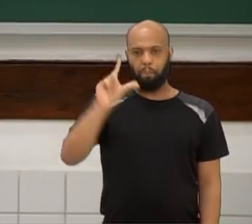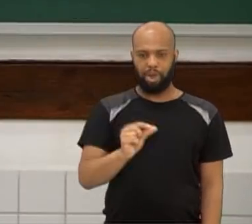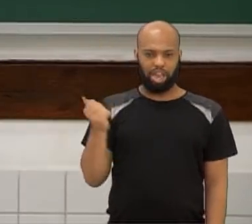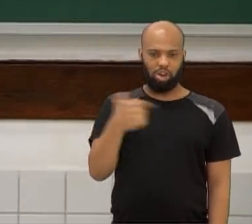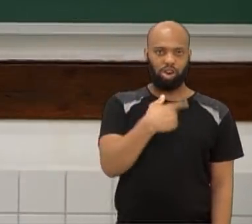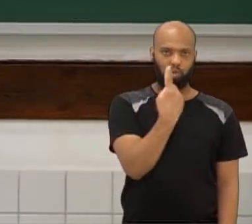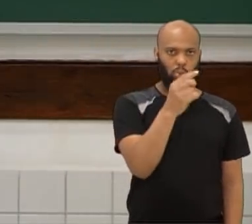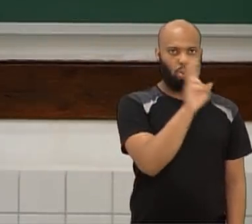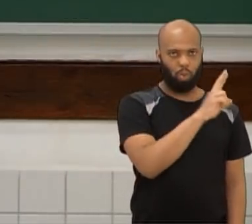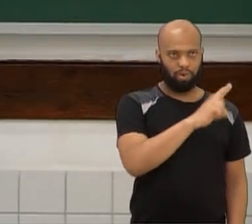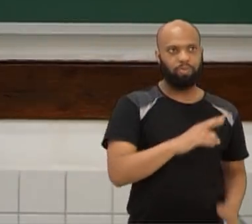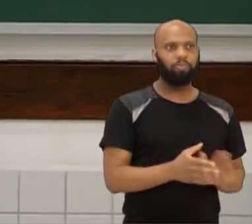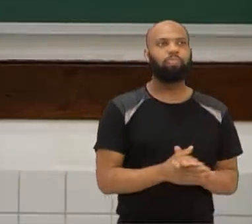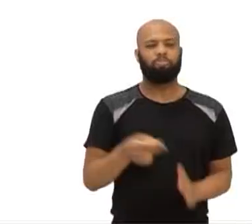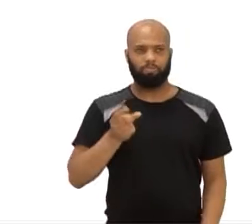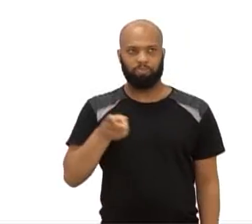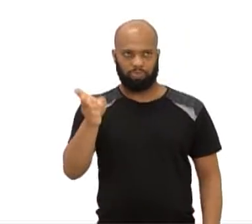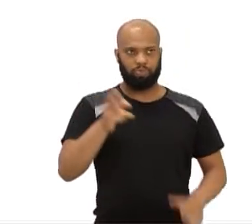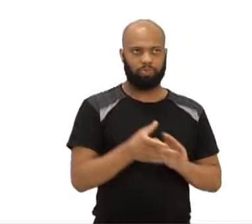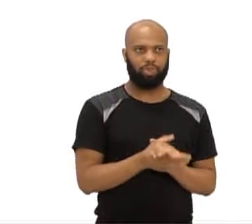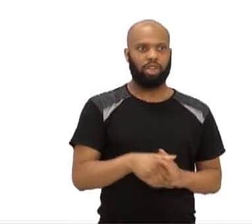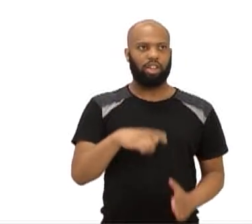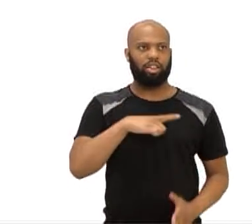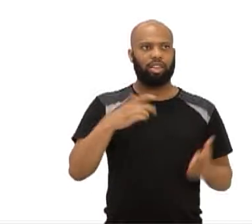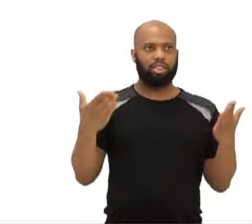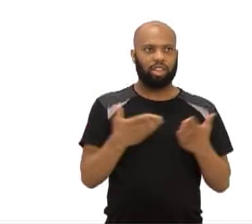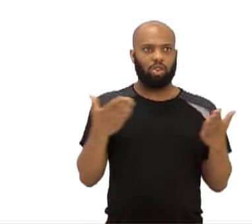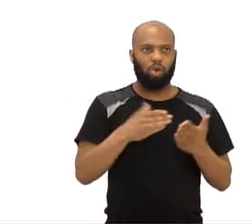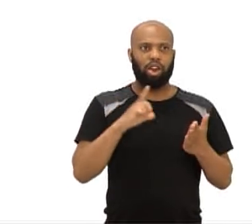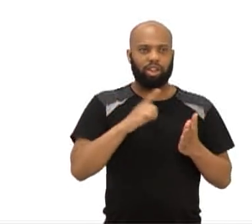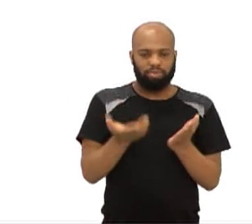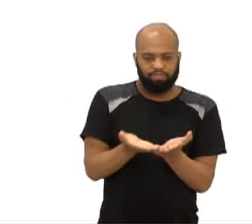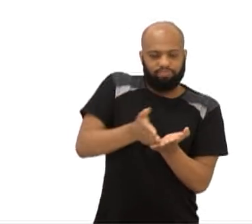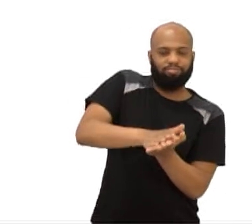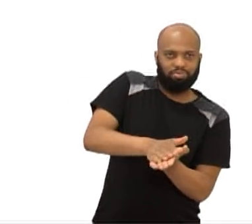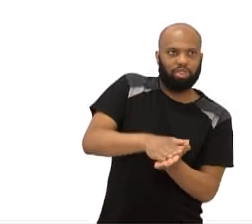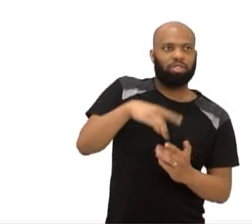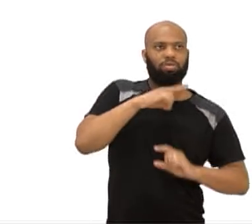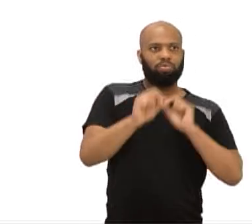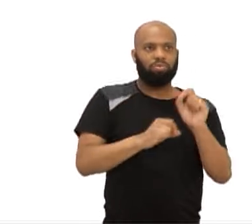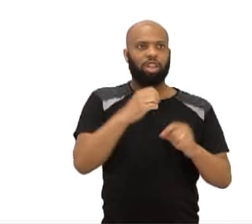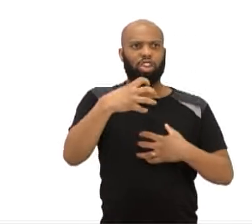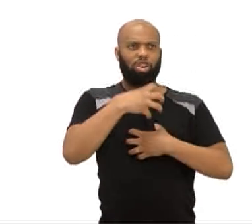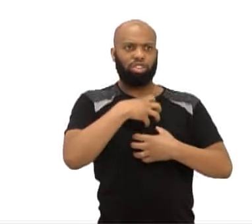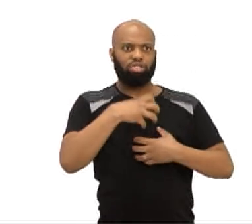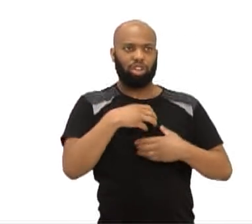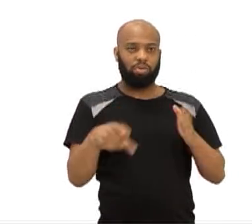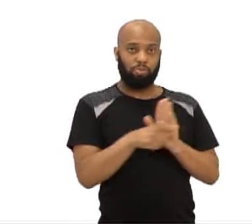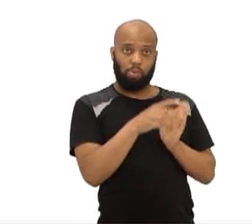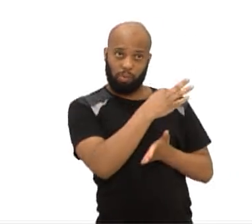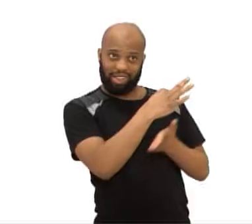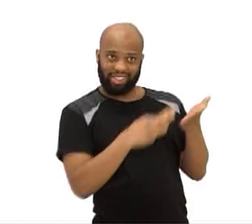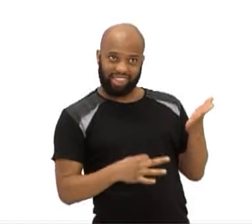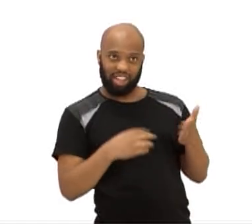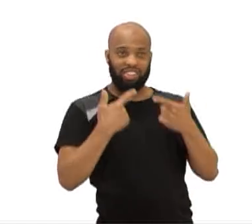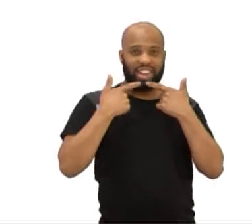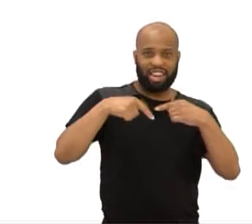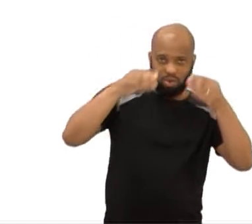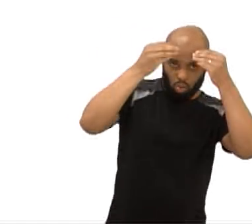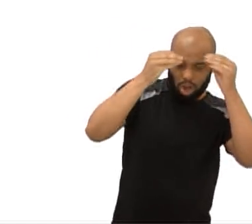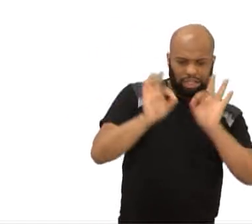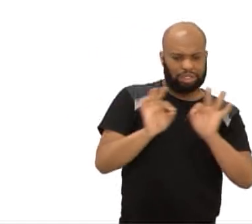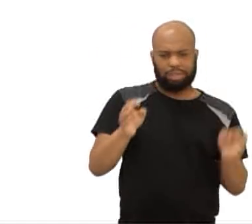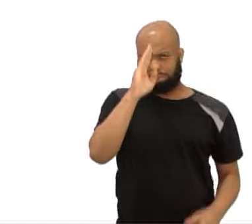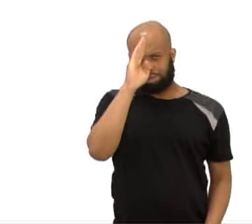R$1. Continuando, eu tenho o panfleto. O panfleto é um gênero textual de linguagem simples